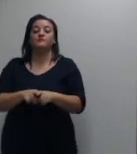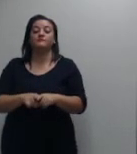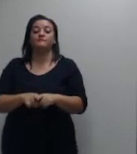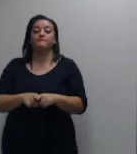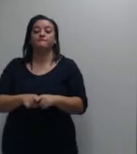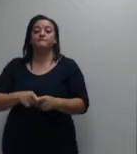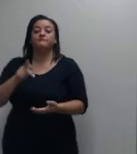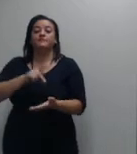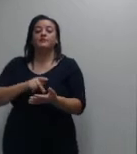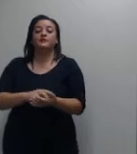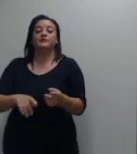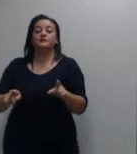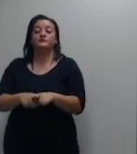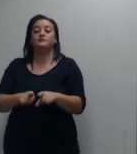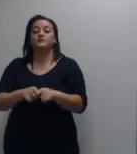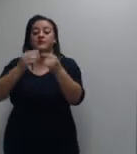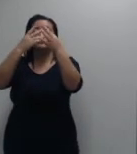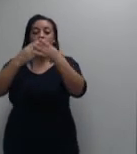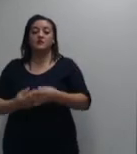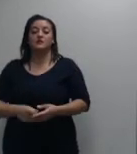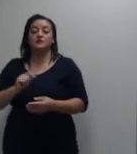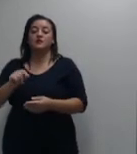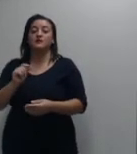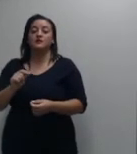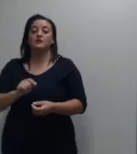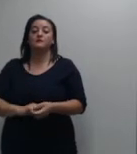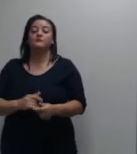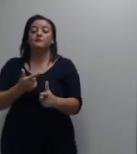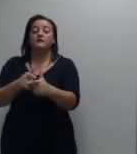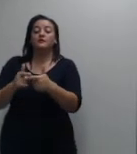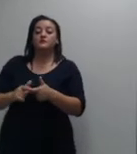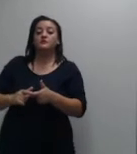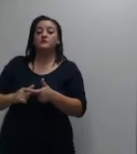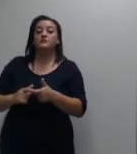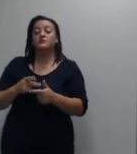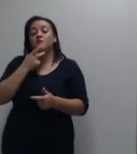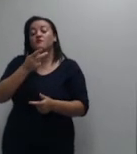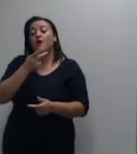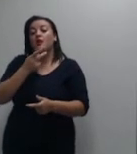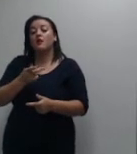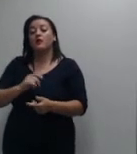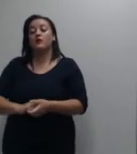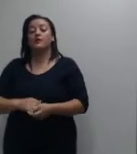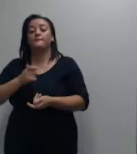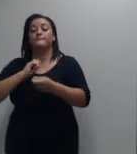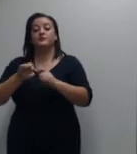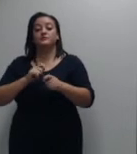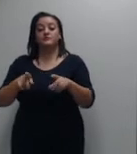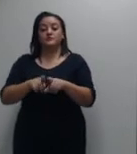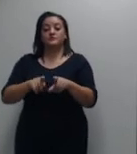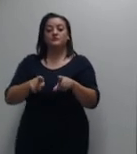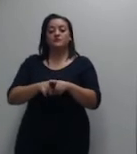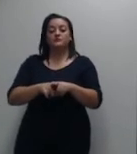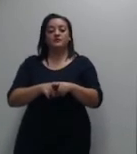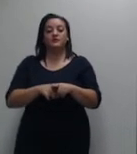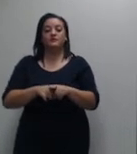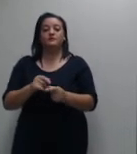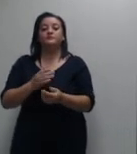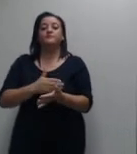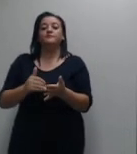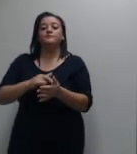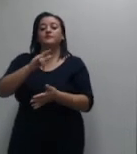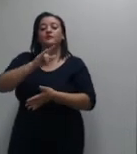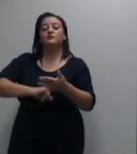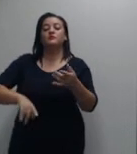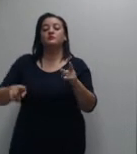veracidade significa dizer que os fatos alegados a administração atestados